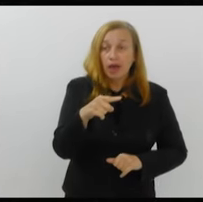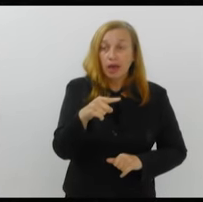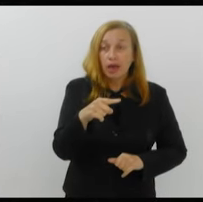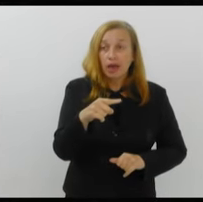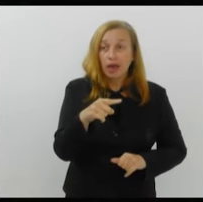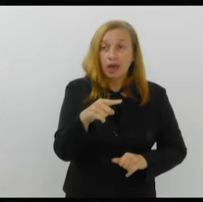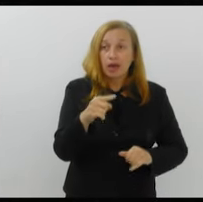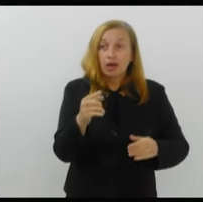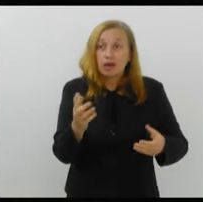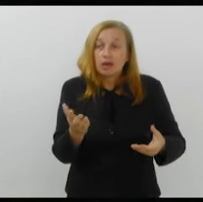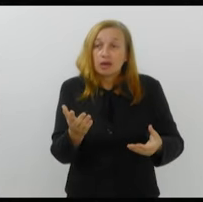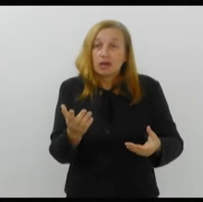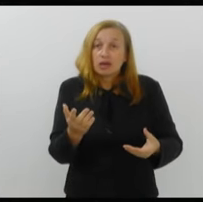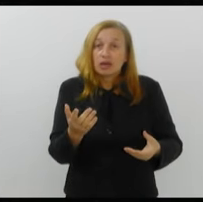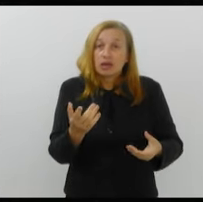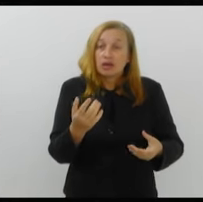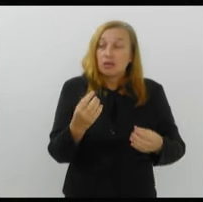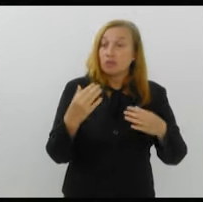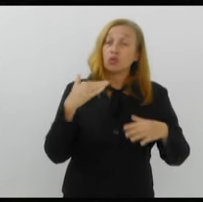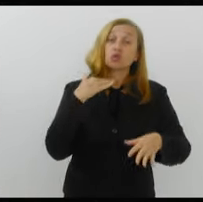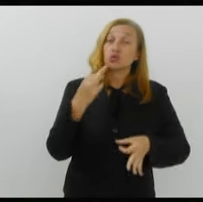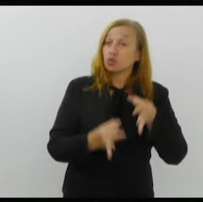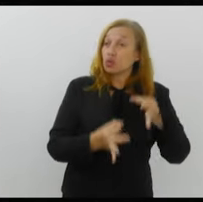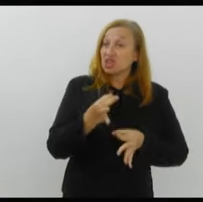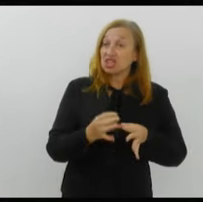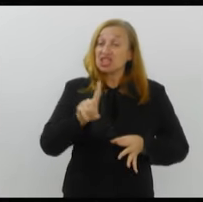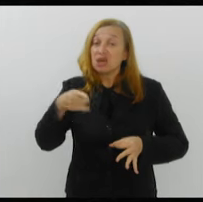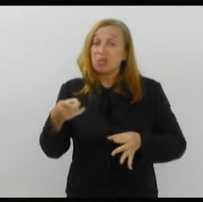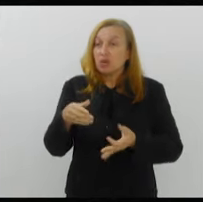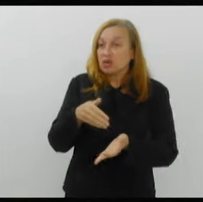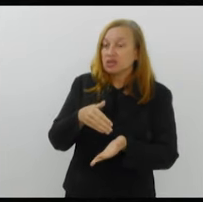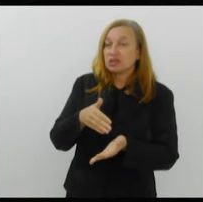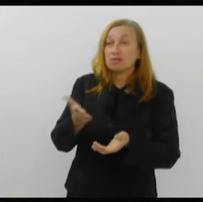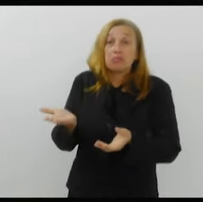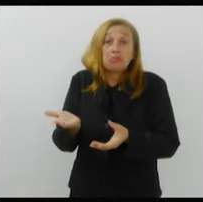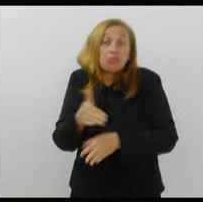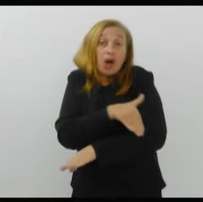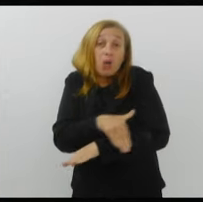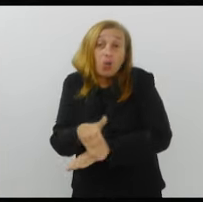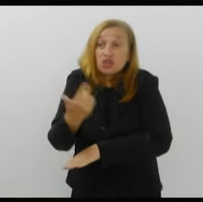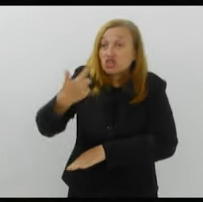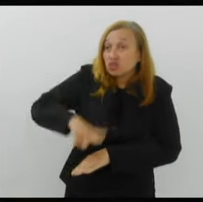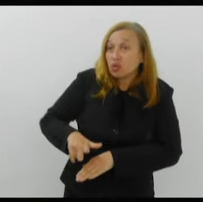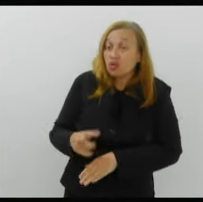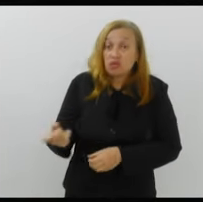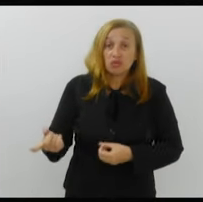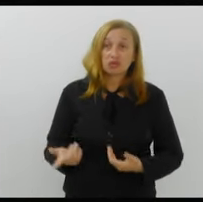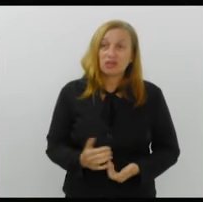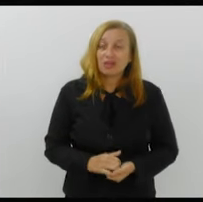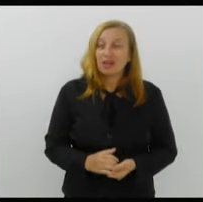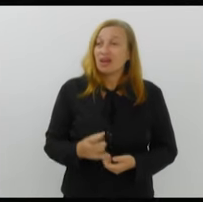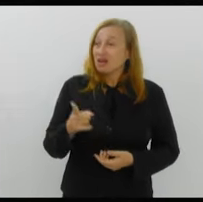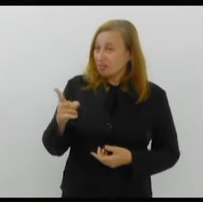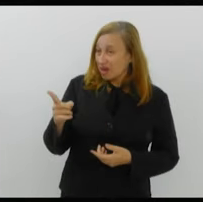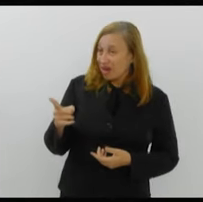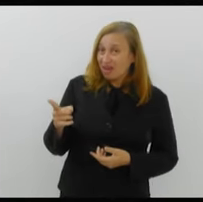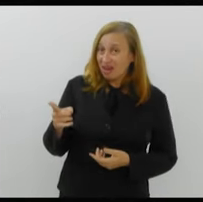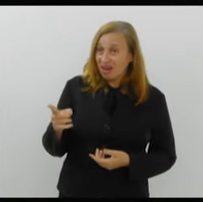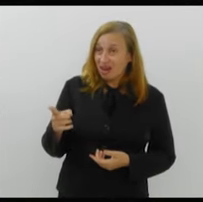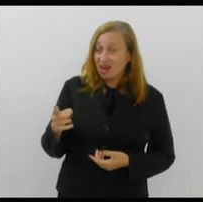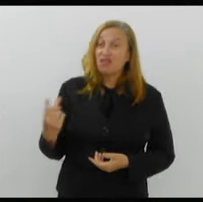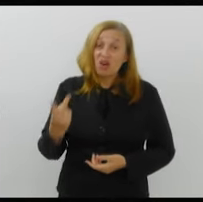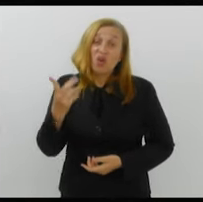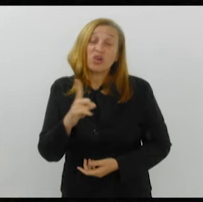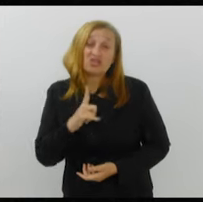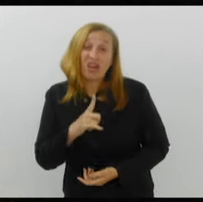e daqui a pouco ele está na rua. Ou seja, para ele está valendo. Está valendo muito a